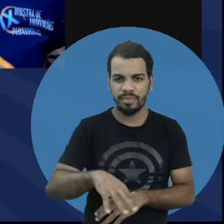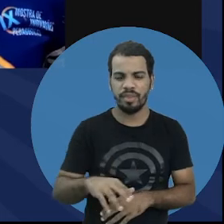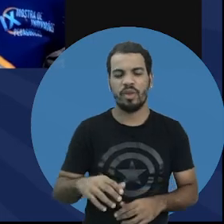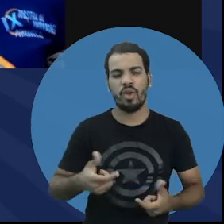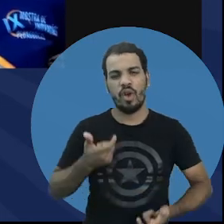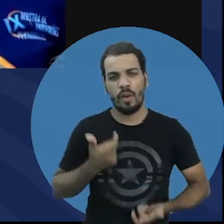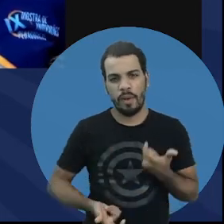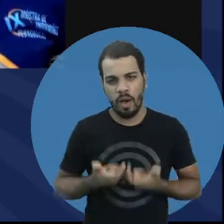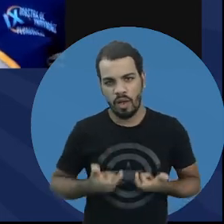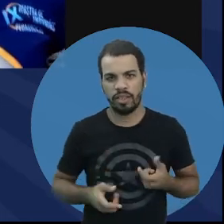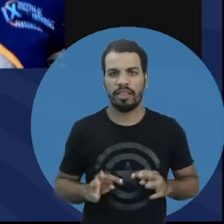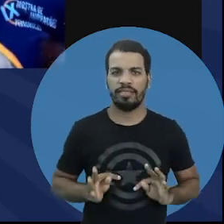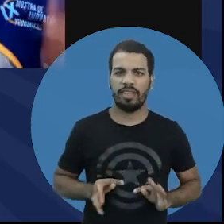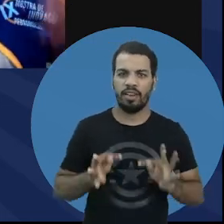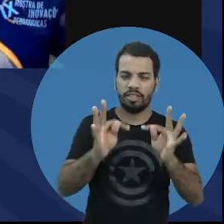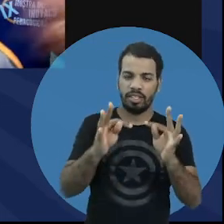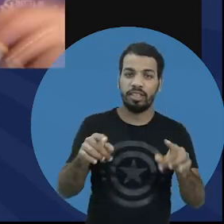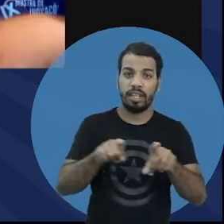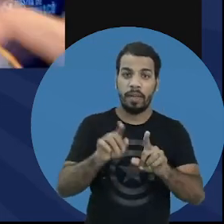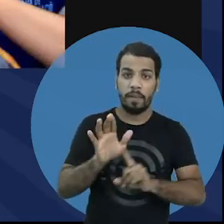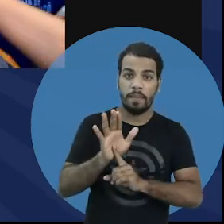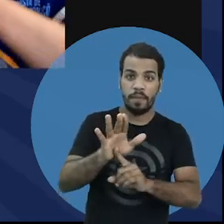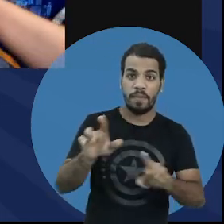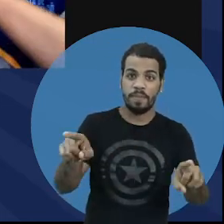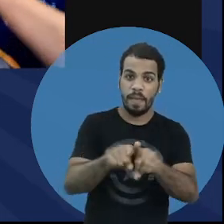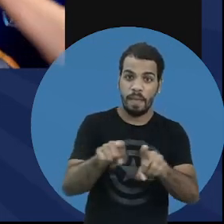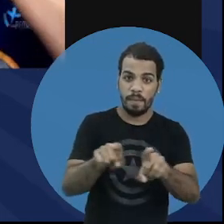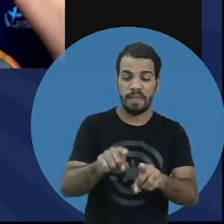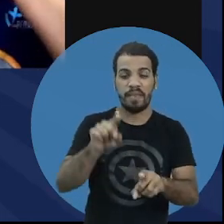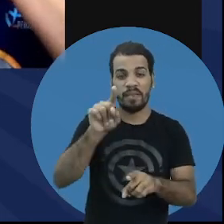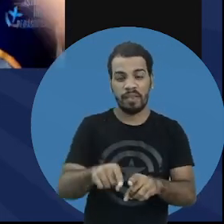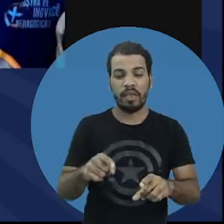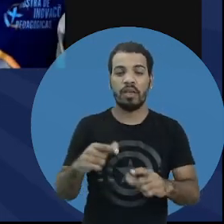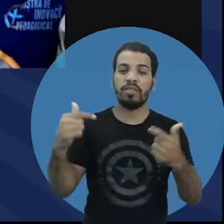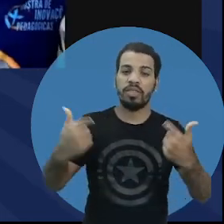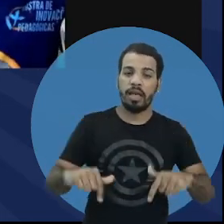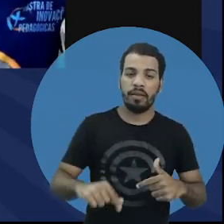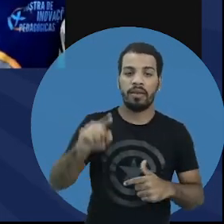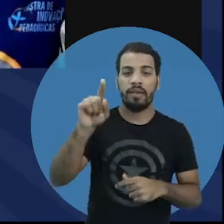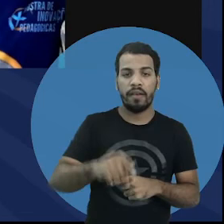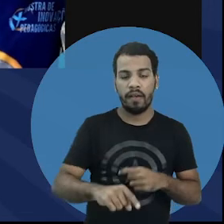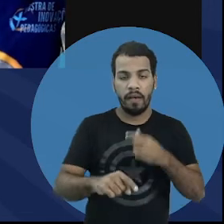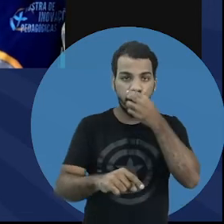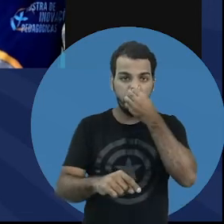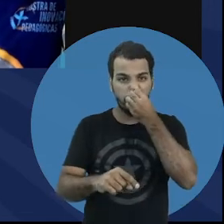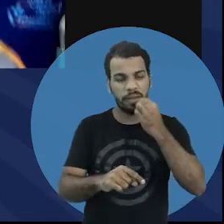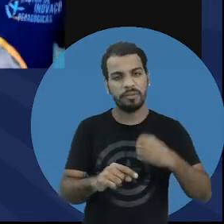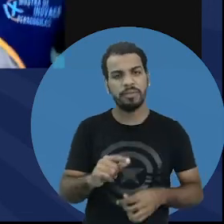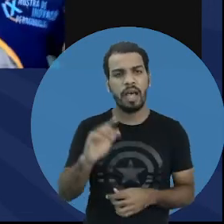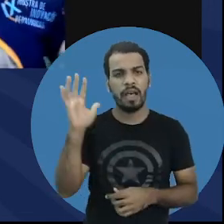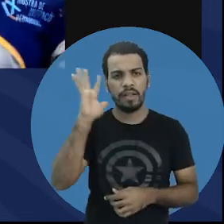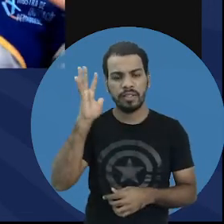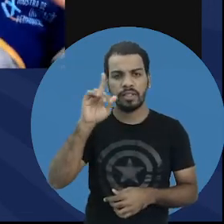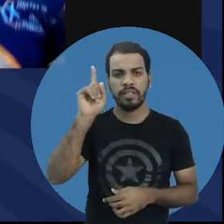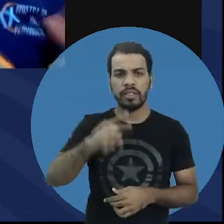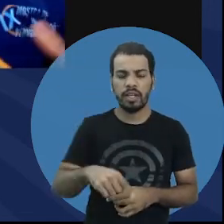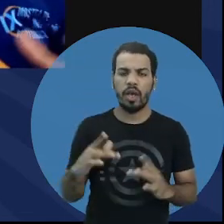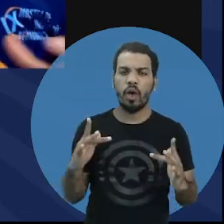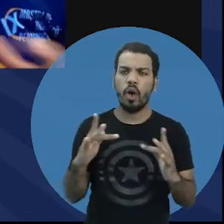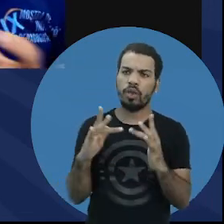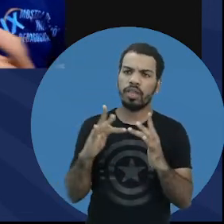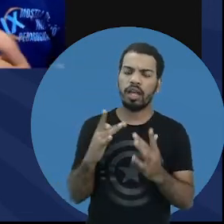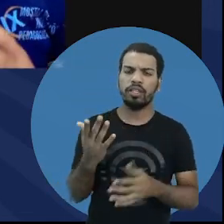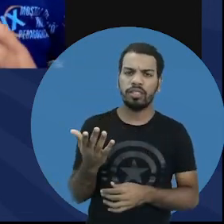robótica, de tecnologia, e que apresentou também esse trabalho. Eu estava refletindo aqui justamente esse